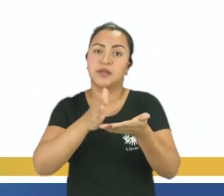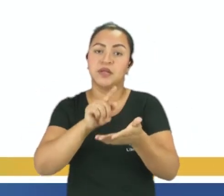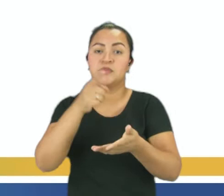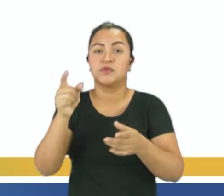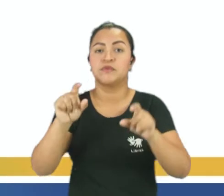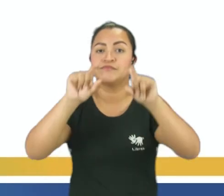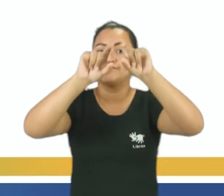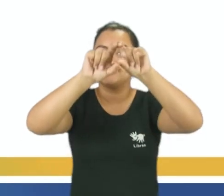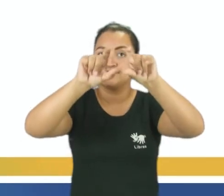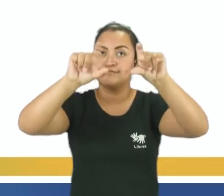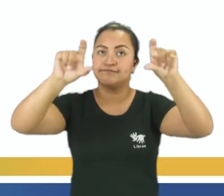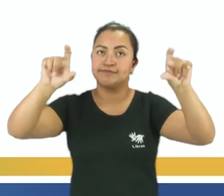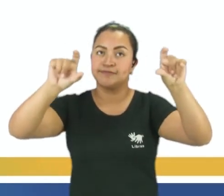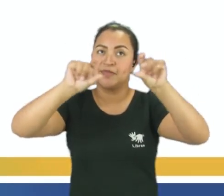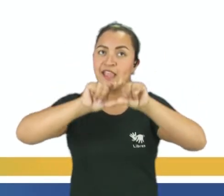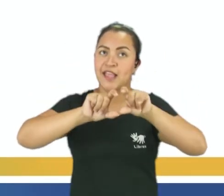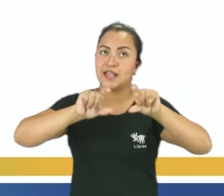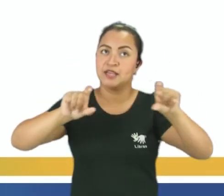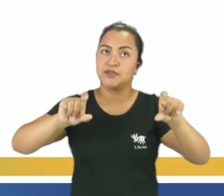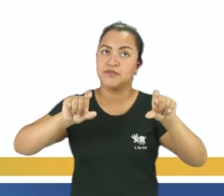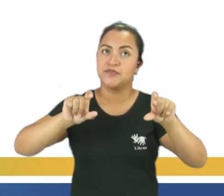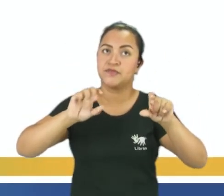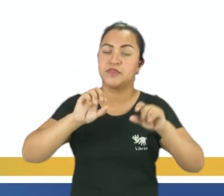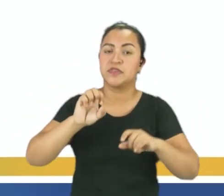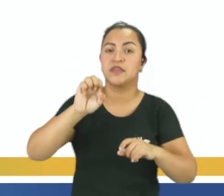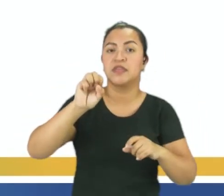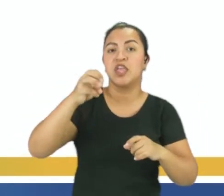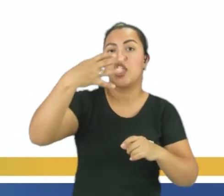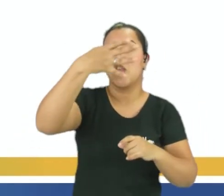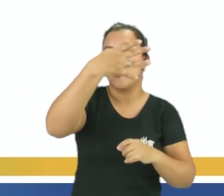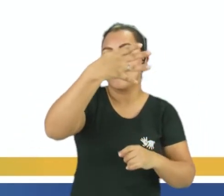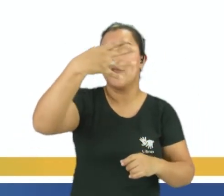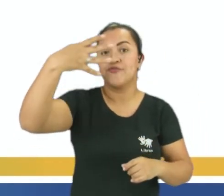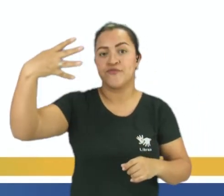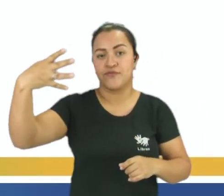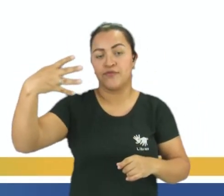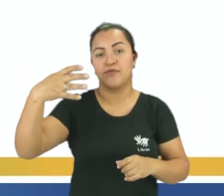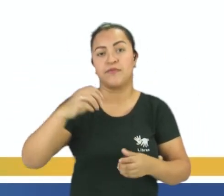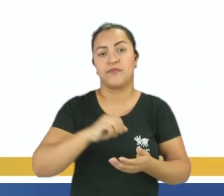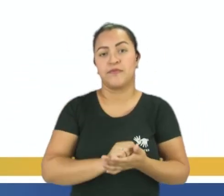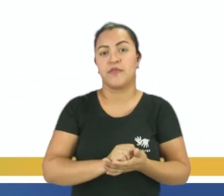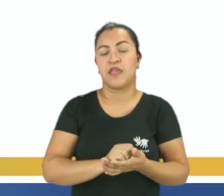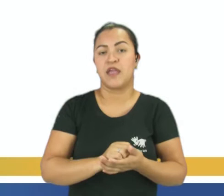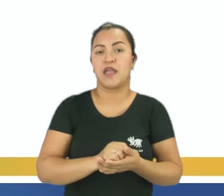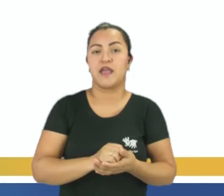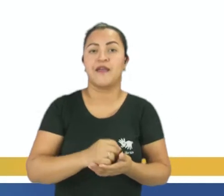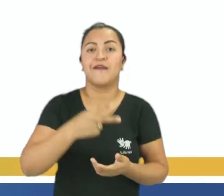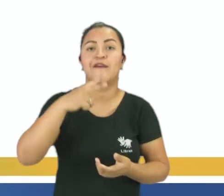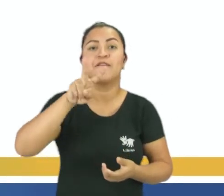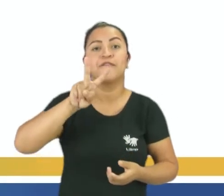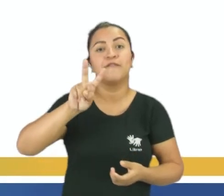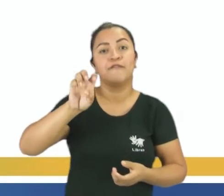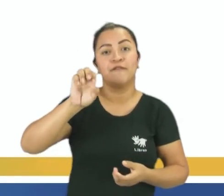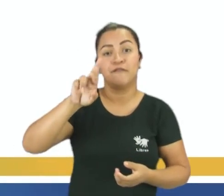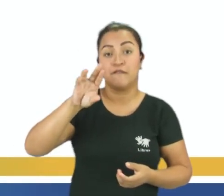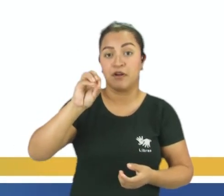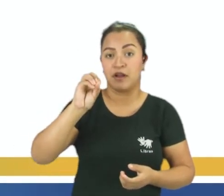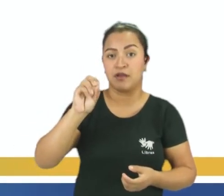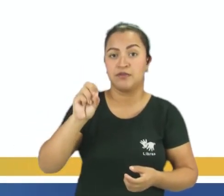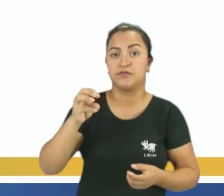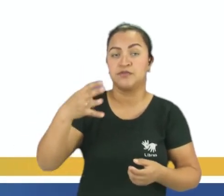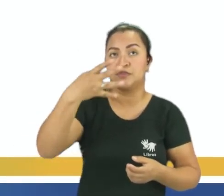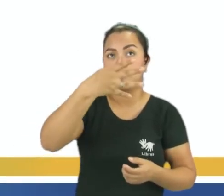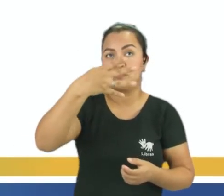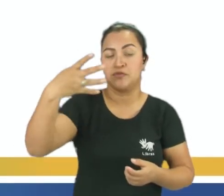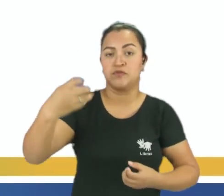linha branca é chamado de estrofe. Versos e estrofes. Os